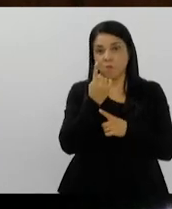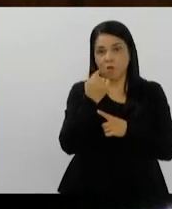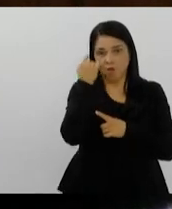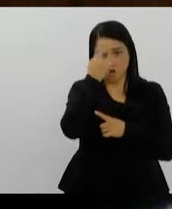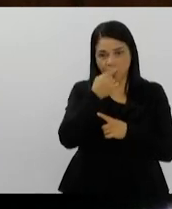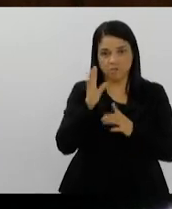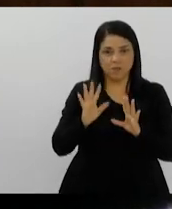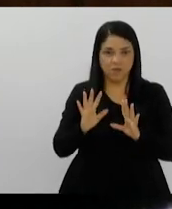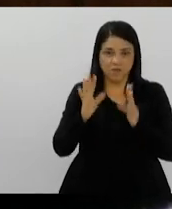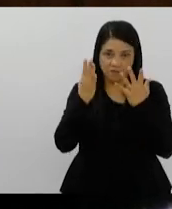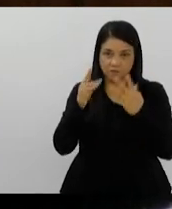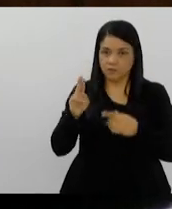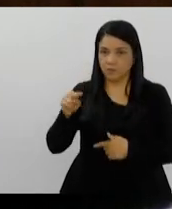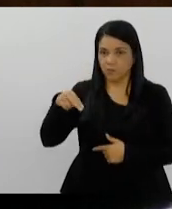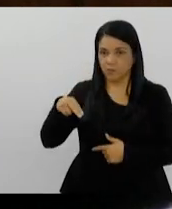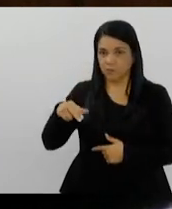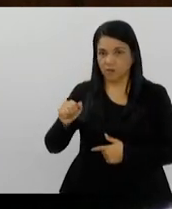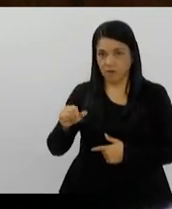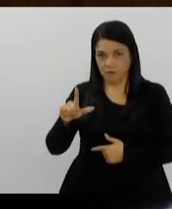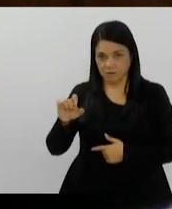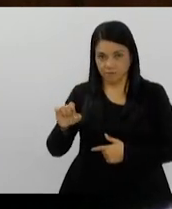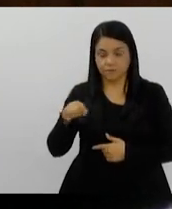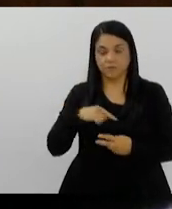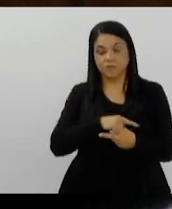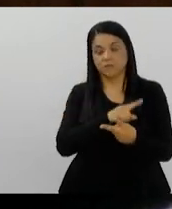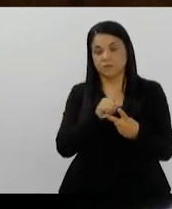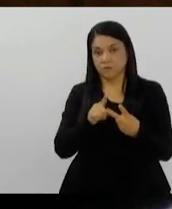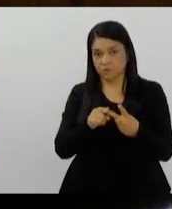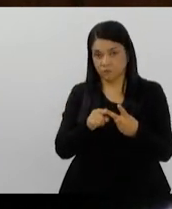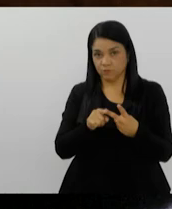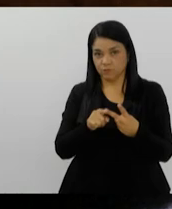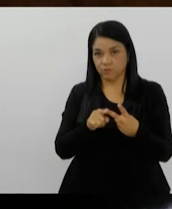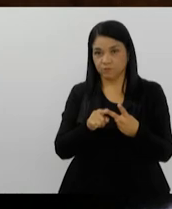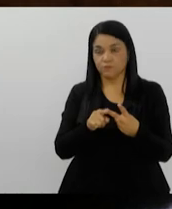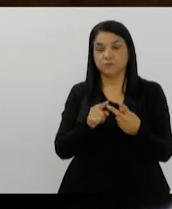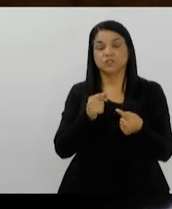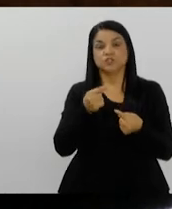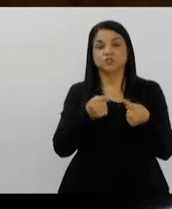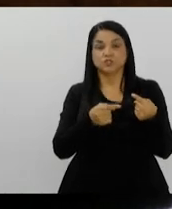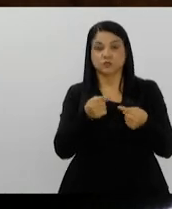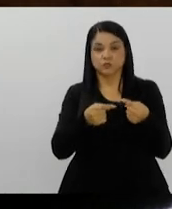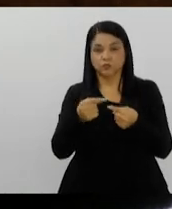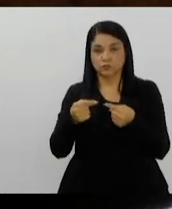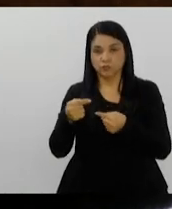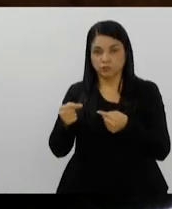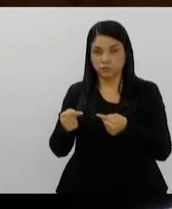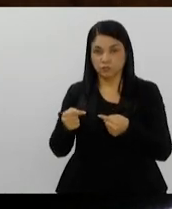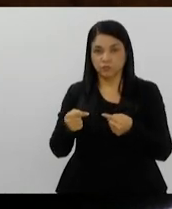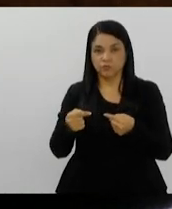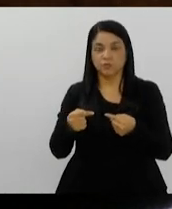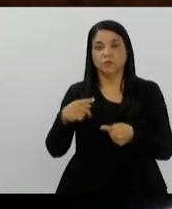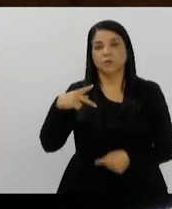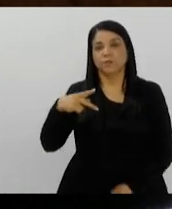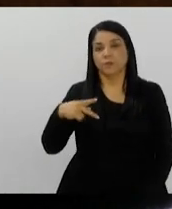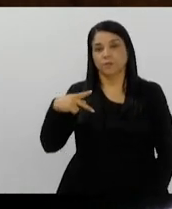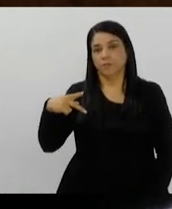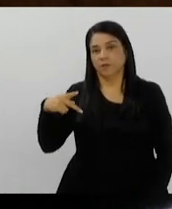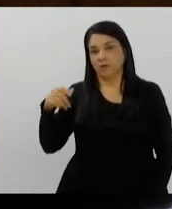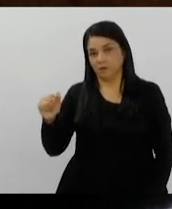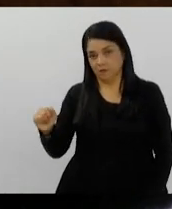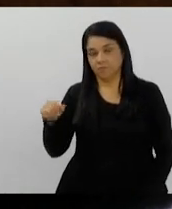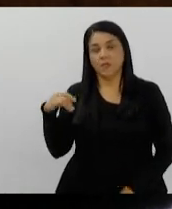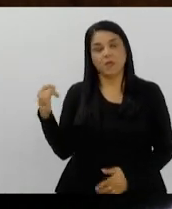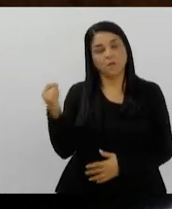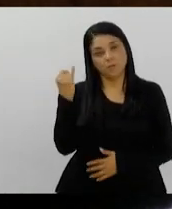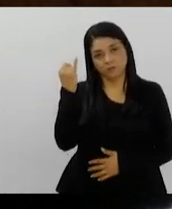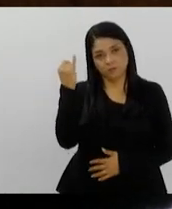o evento da Unali. Segundo, tem que acabar de discutir o PPA. É importantíssimo que